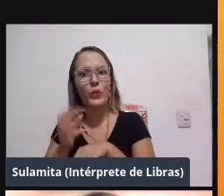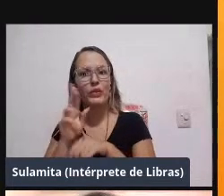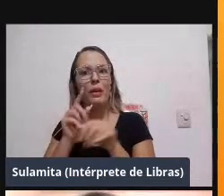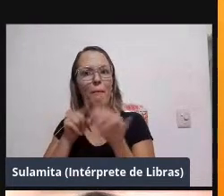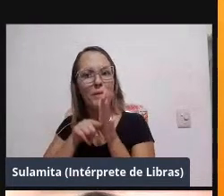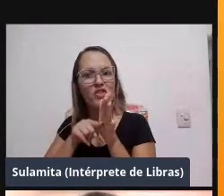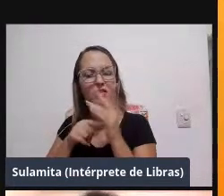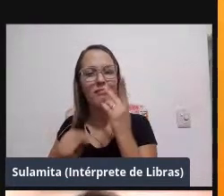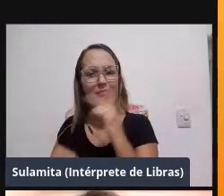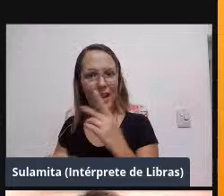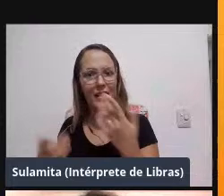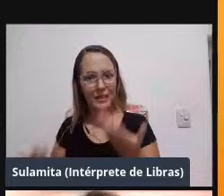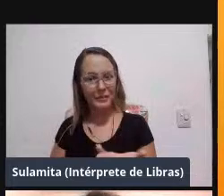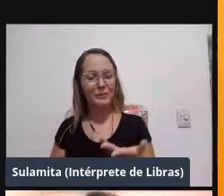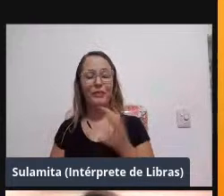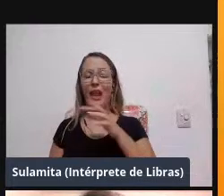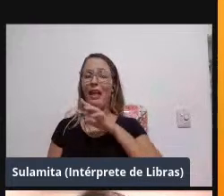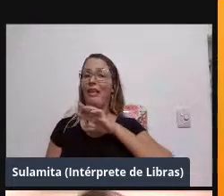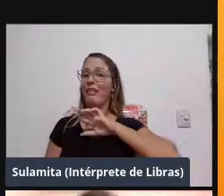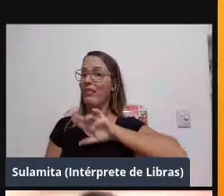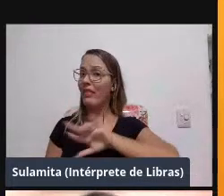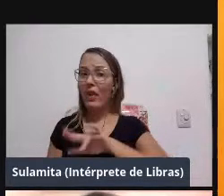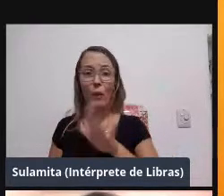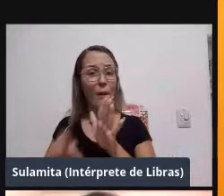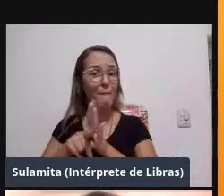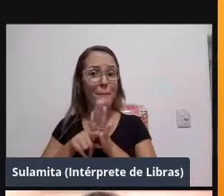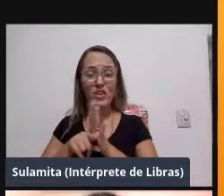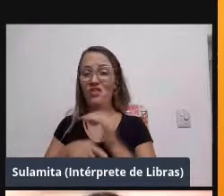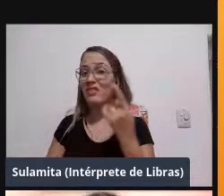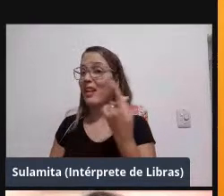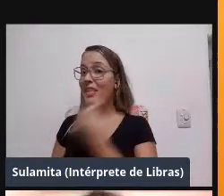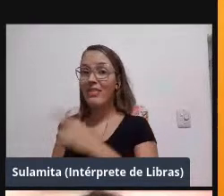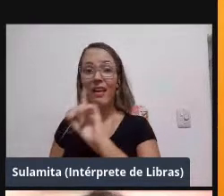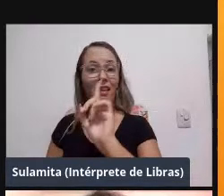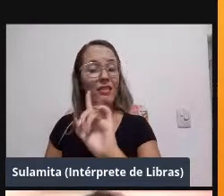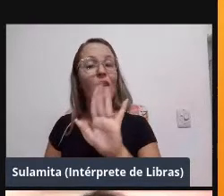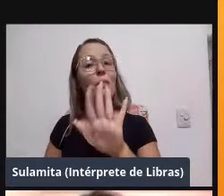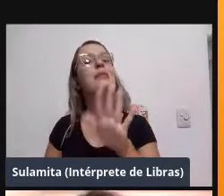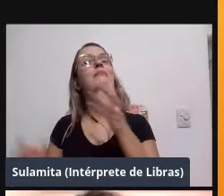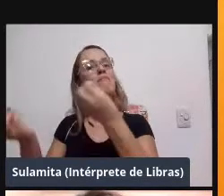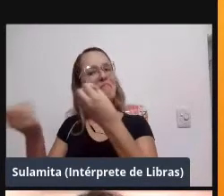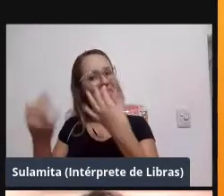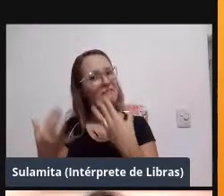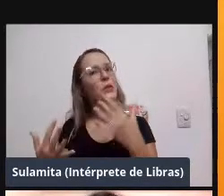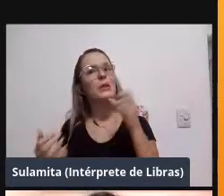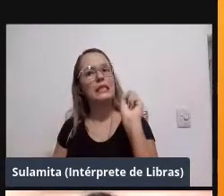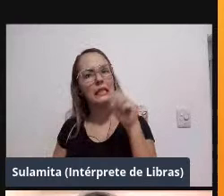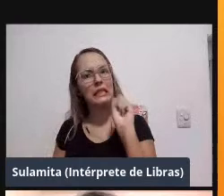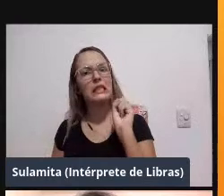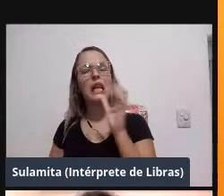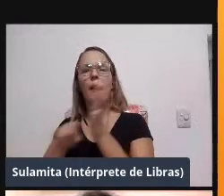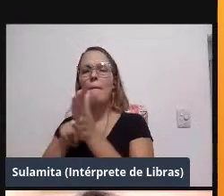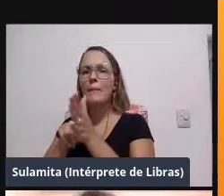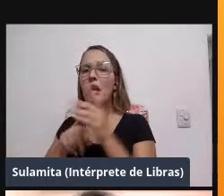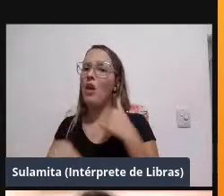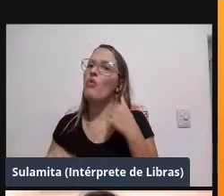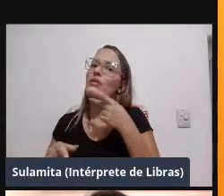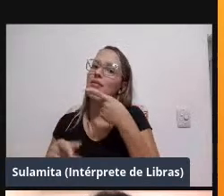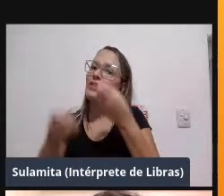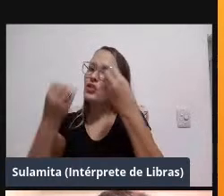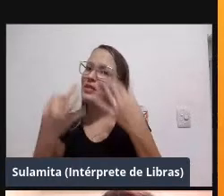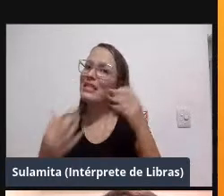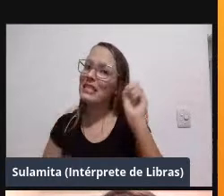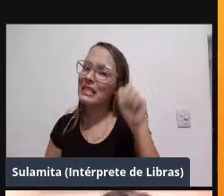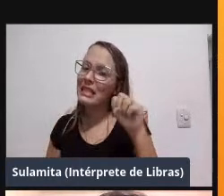Assim, não é a pesquisa dela, pesquisa pessoal dela, mas ela deu abertura. Eu falo disso sempre porque não dá para a gente achar que